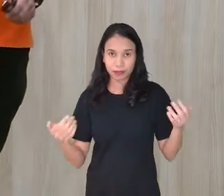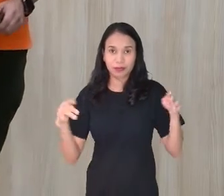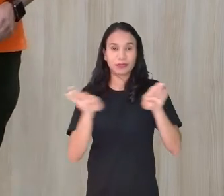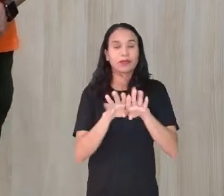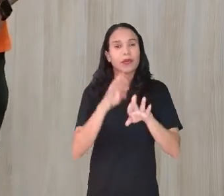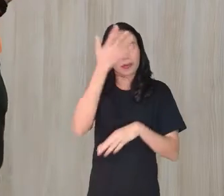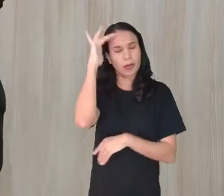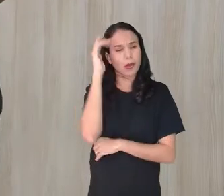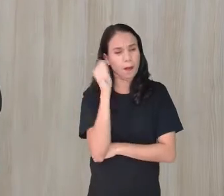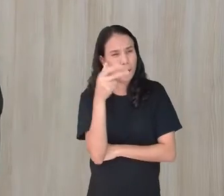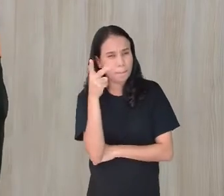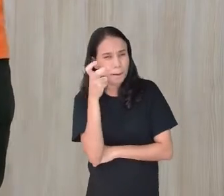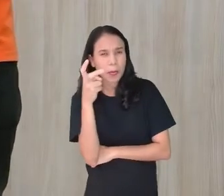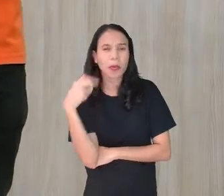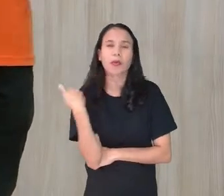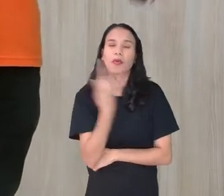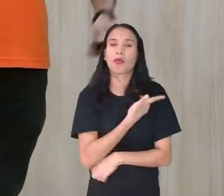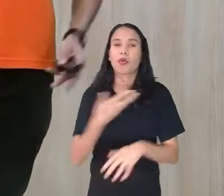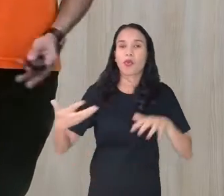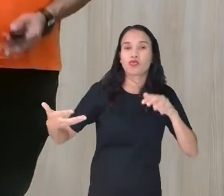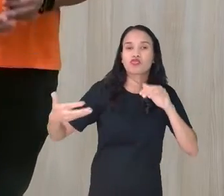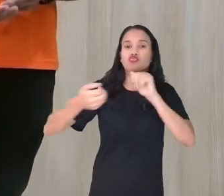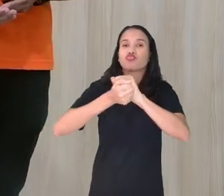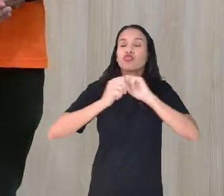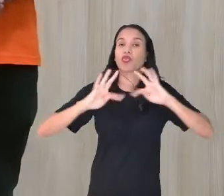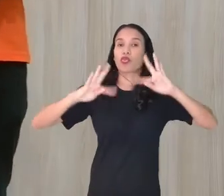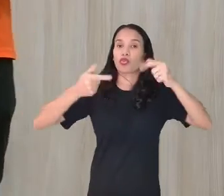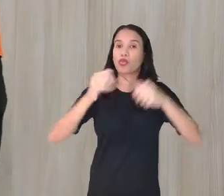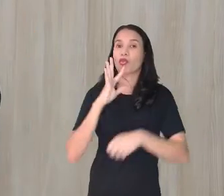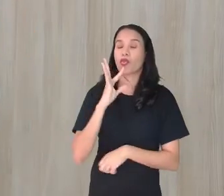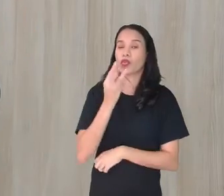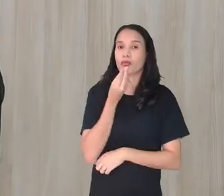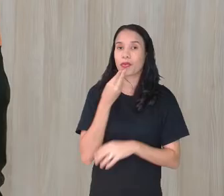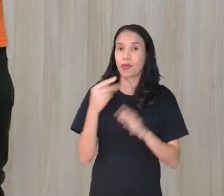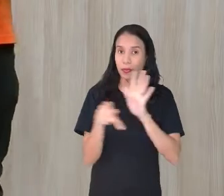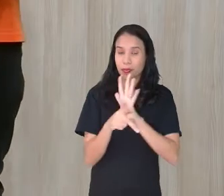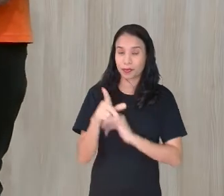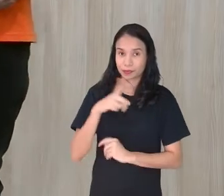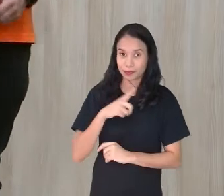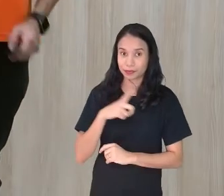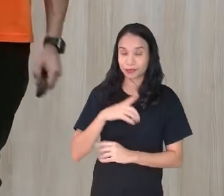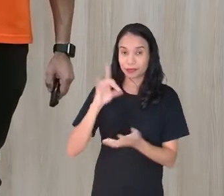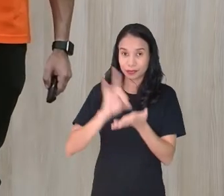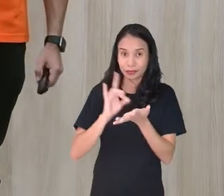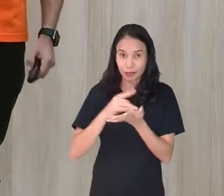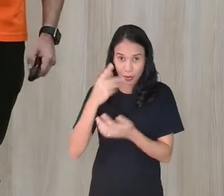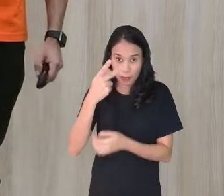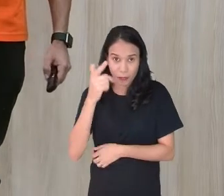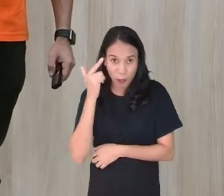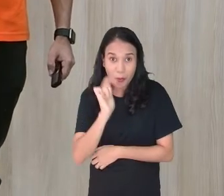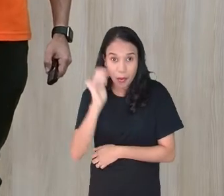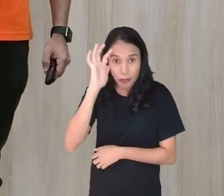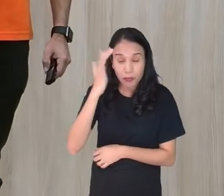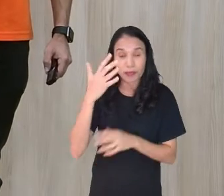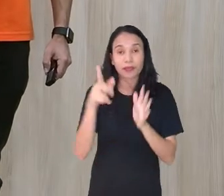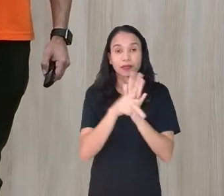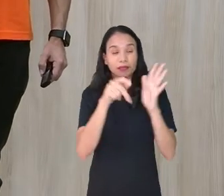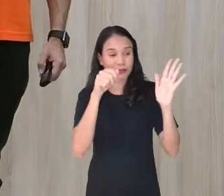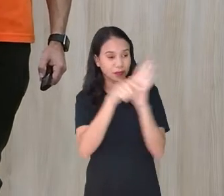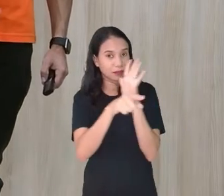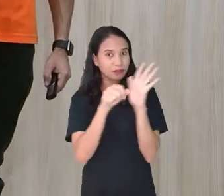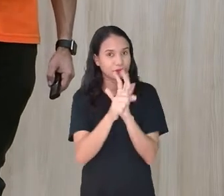Então, você pode notar que a gente juntou todos os conhecimentos aí, tá? Para que você resolva uma determinada